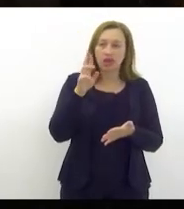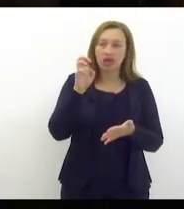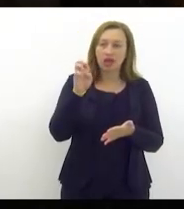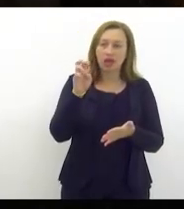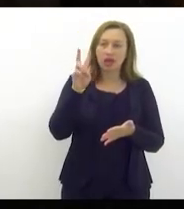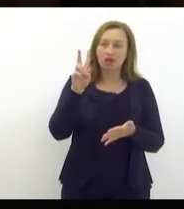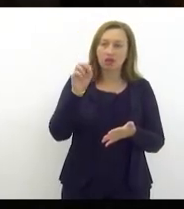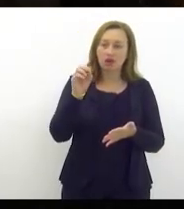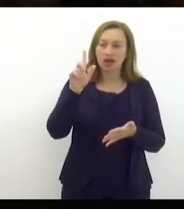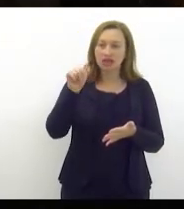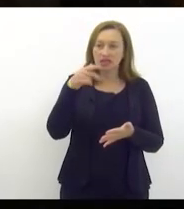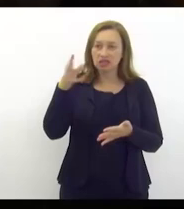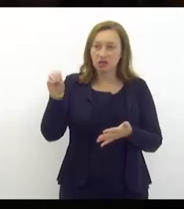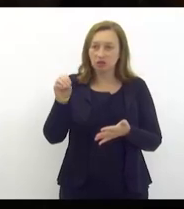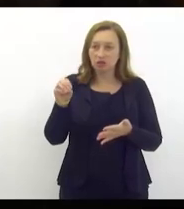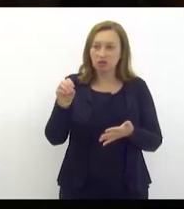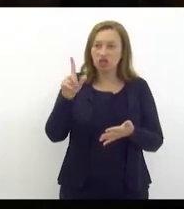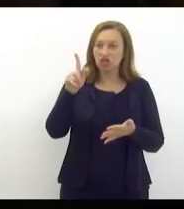têm específicas.